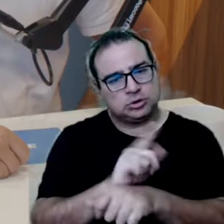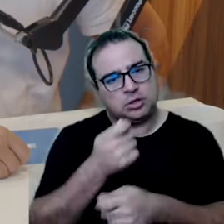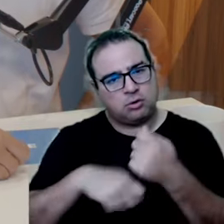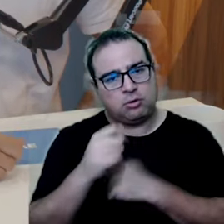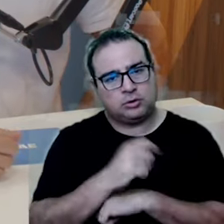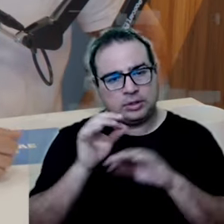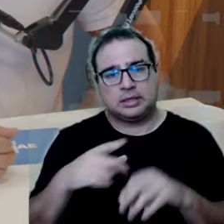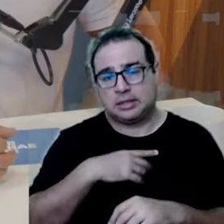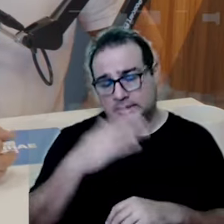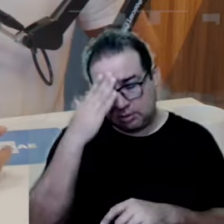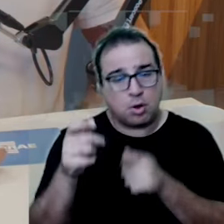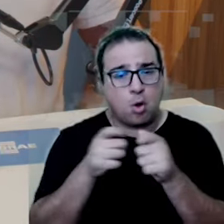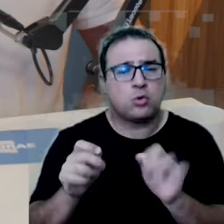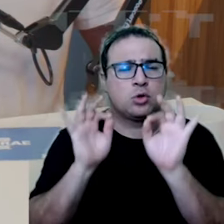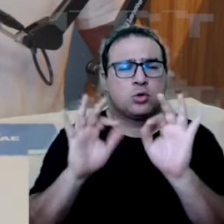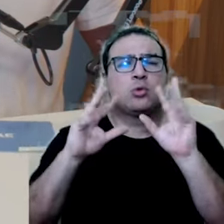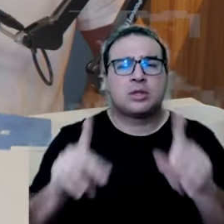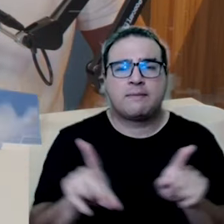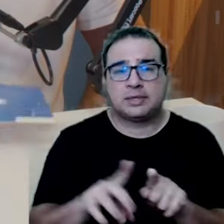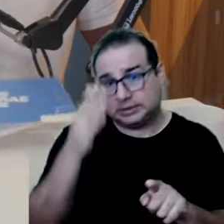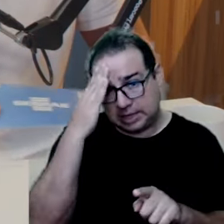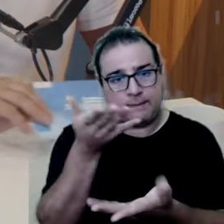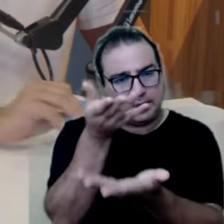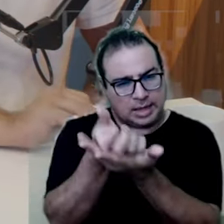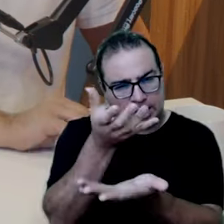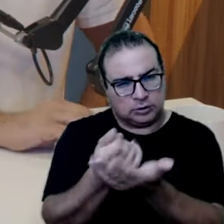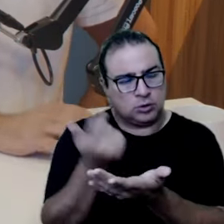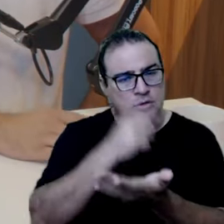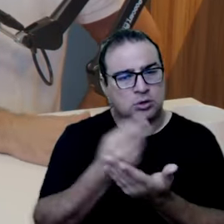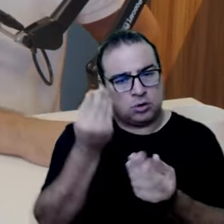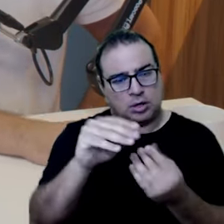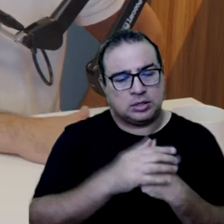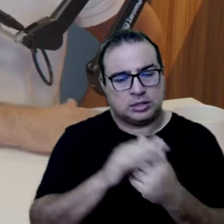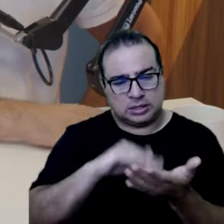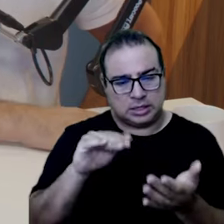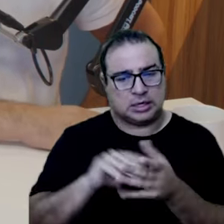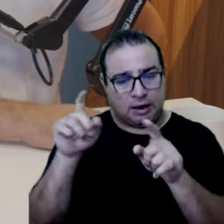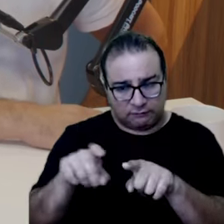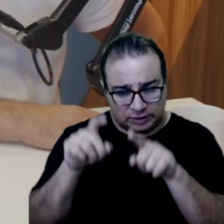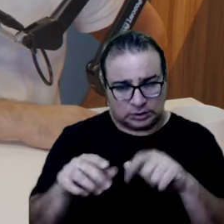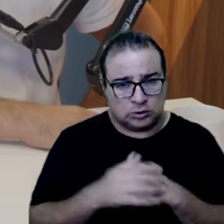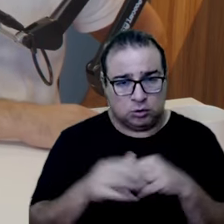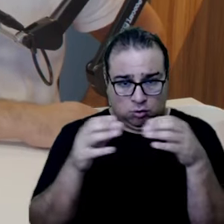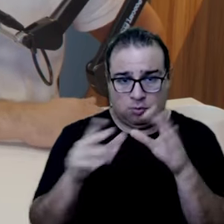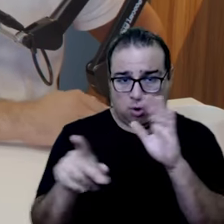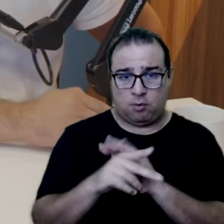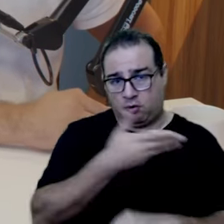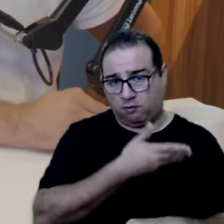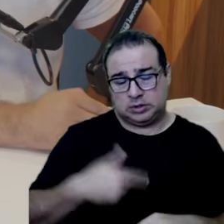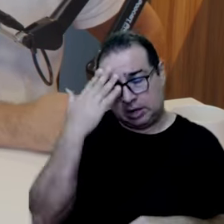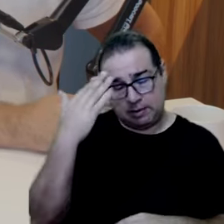negócio para terem esse controle e também terem dados para lançar pra secretaria da fazenda né pros órgãos